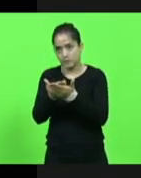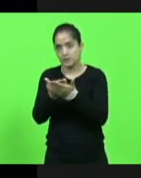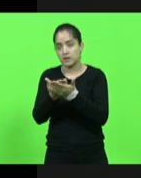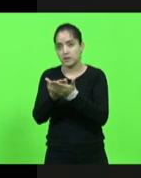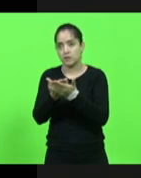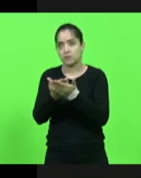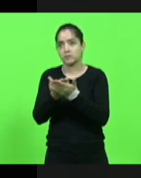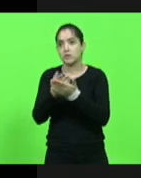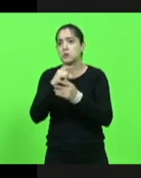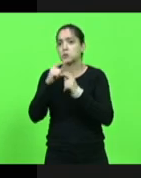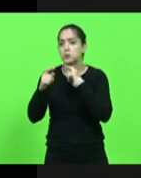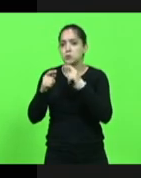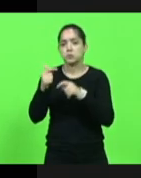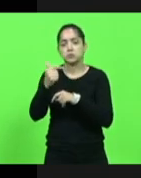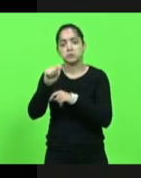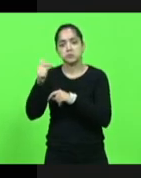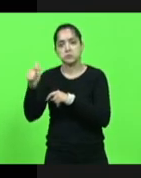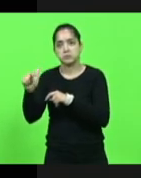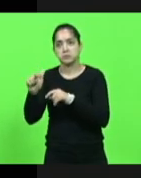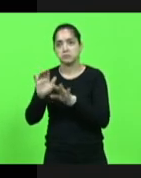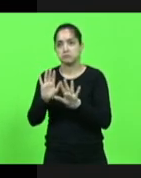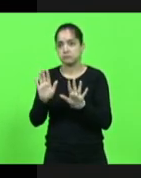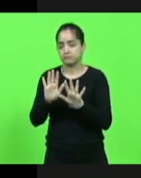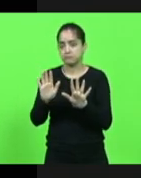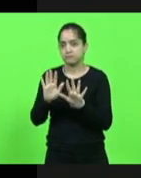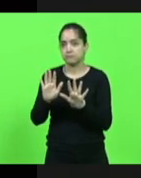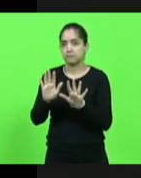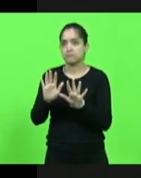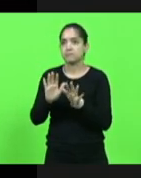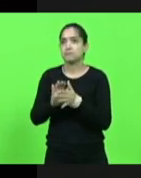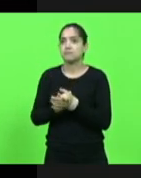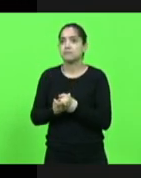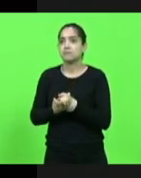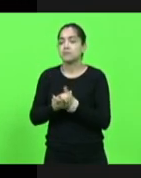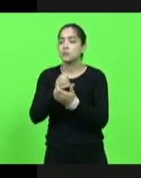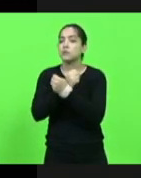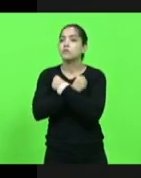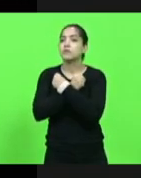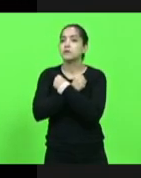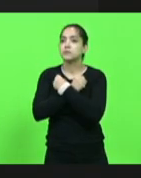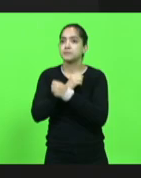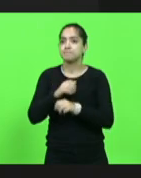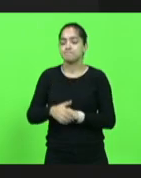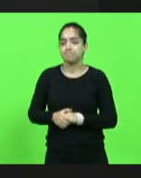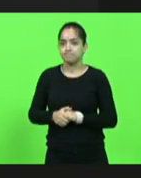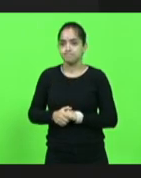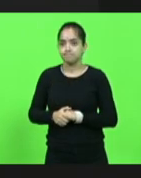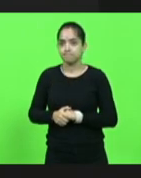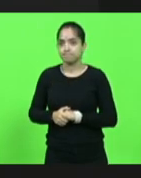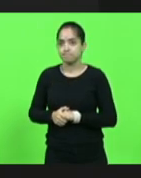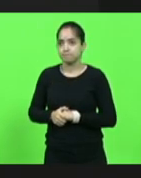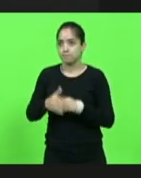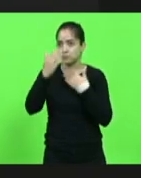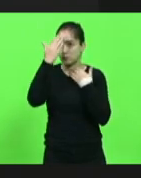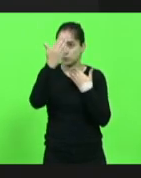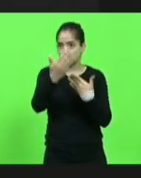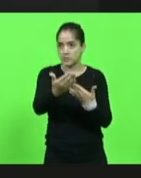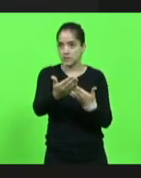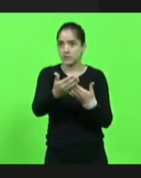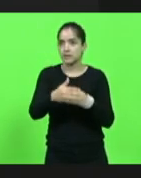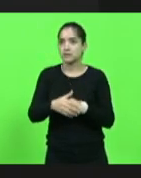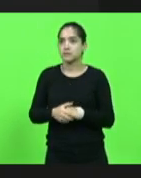dúvida nenhuma, e ninguém está colocando dúvida também, tá bem? Um forte abraço para o senhor. Muito obrigado, senhores